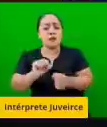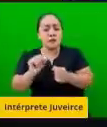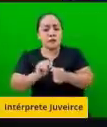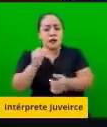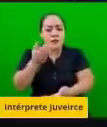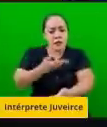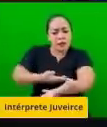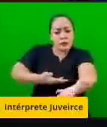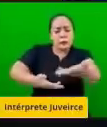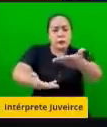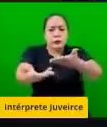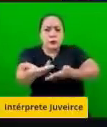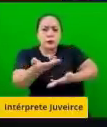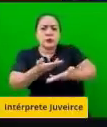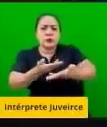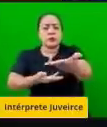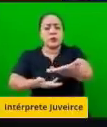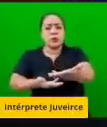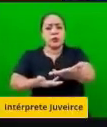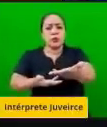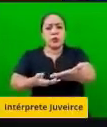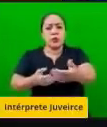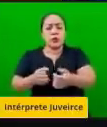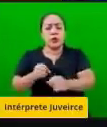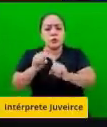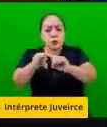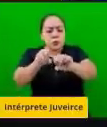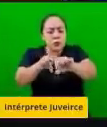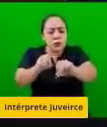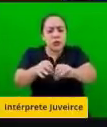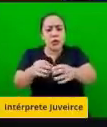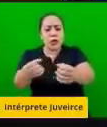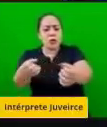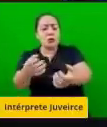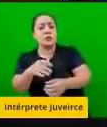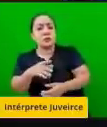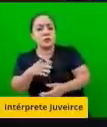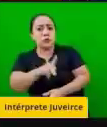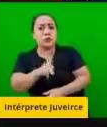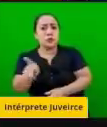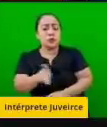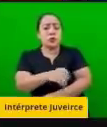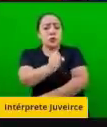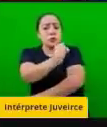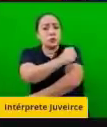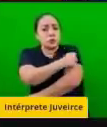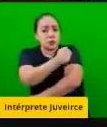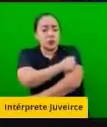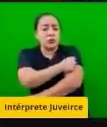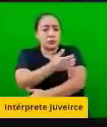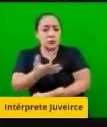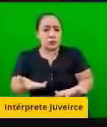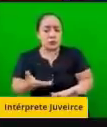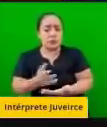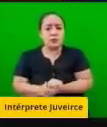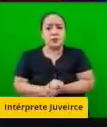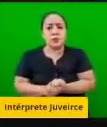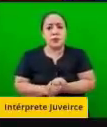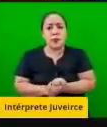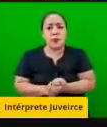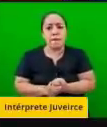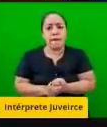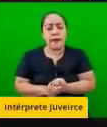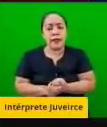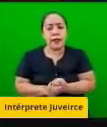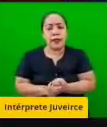procura o quê? Desenvolver no aluno essa perspectiva chamada, de acordo com a BNCC, atitude historiadora, né? Mas o que vem a ser